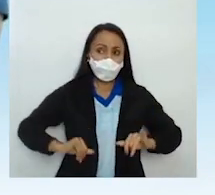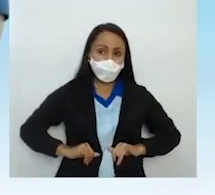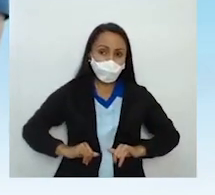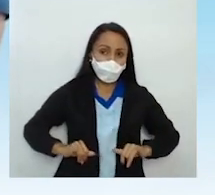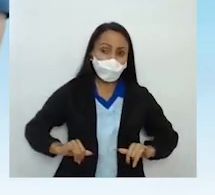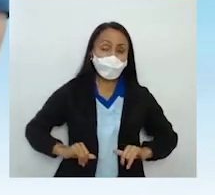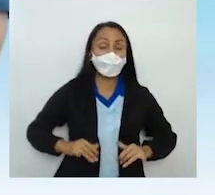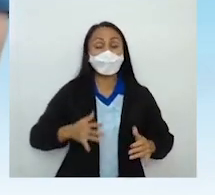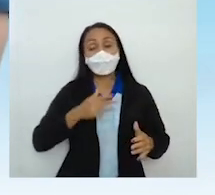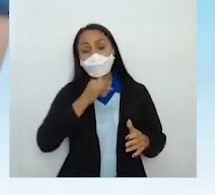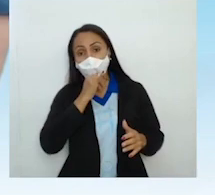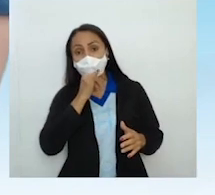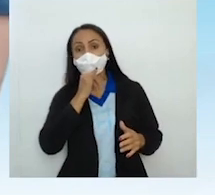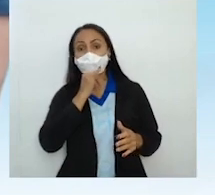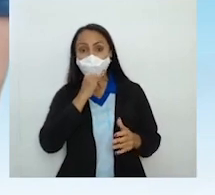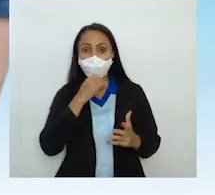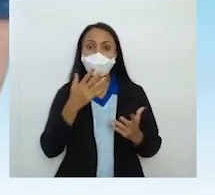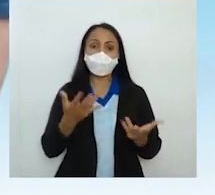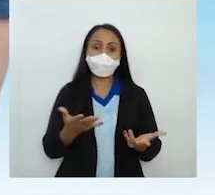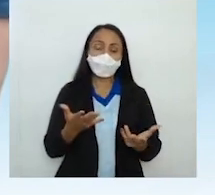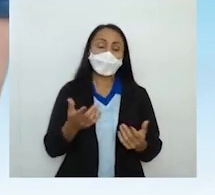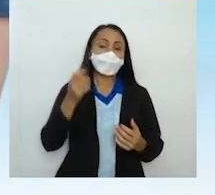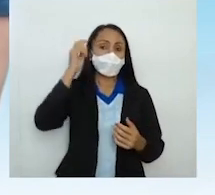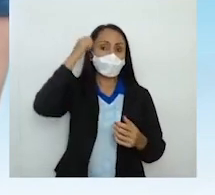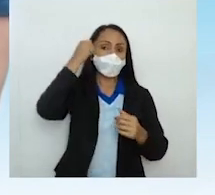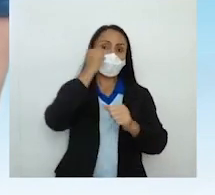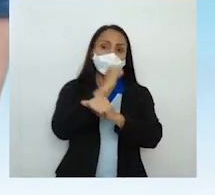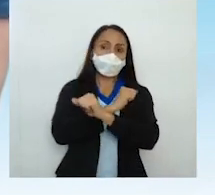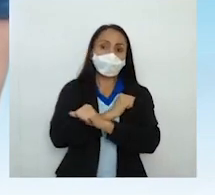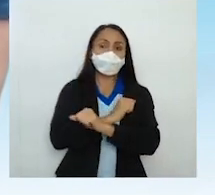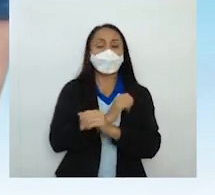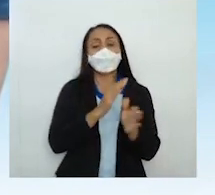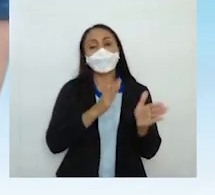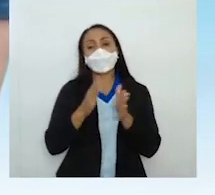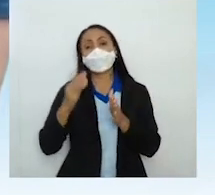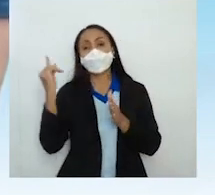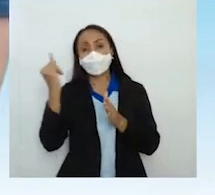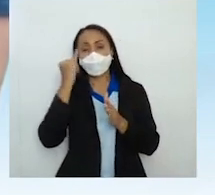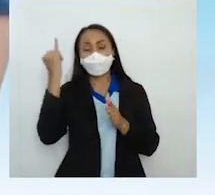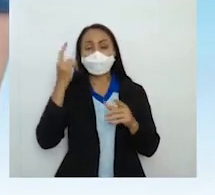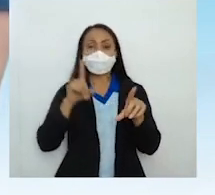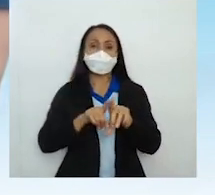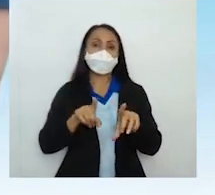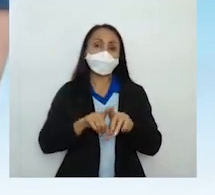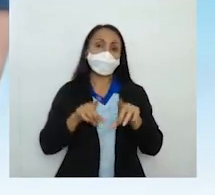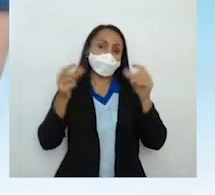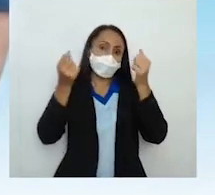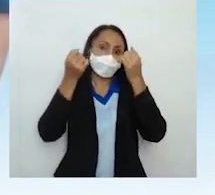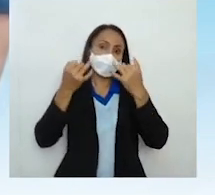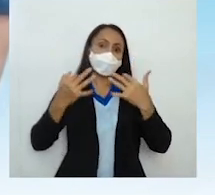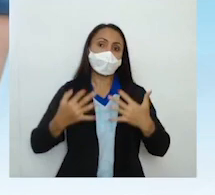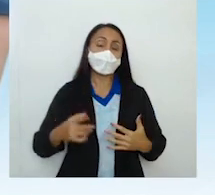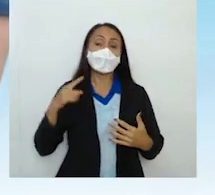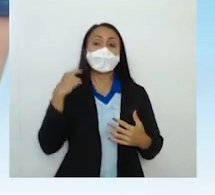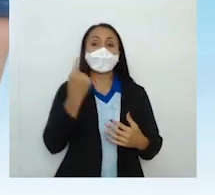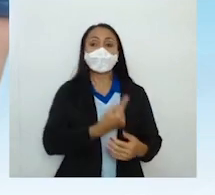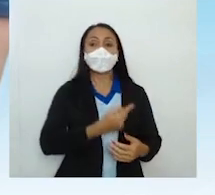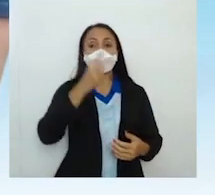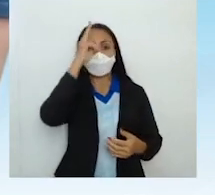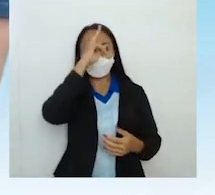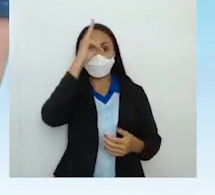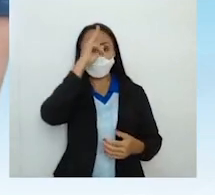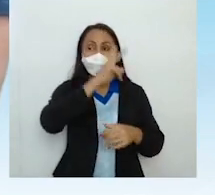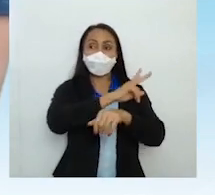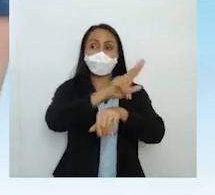nós encontramos muito esse termo, escravos. Outra questão importante que ele vai tocar é justamente isso. A nossa história, a história do nosso